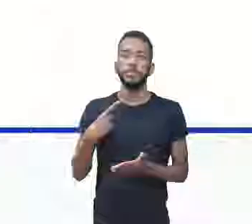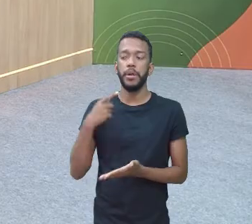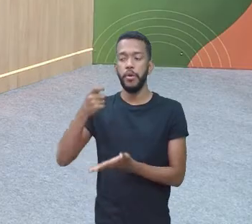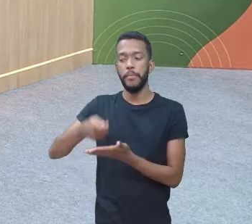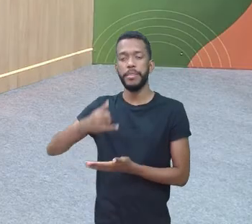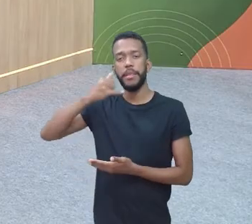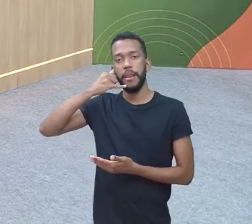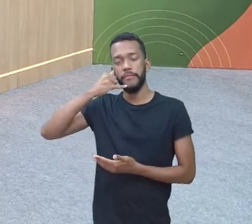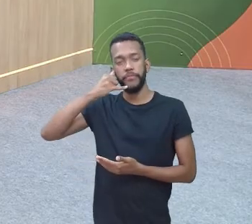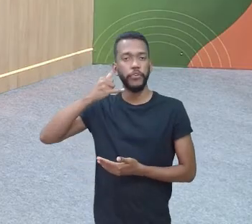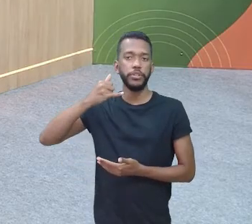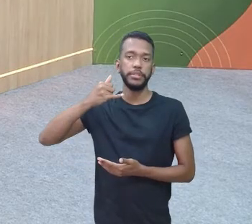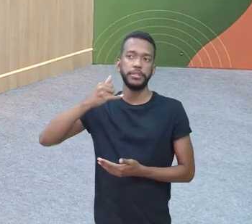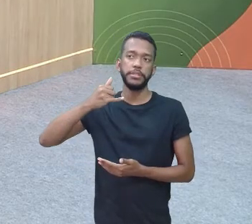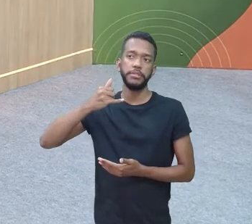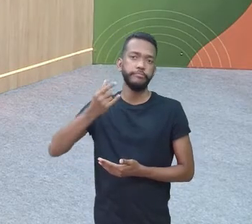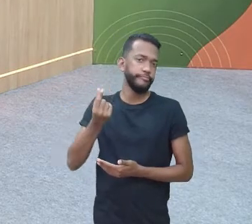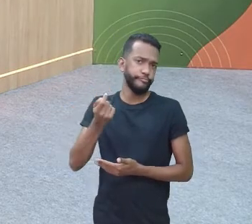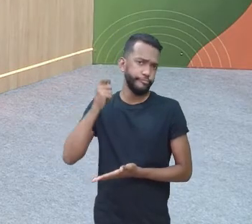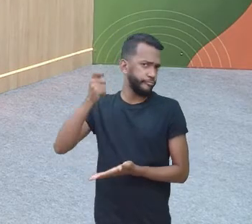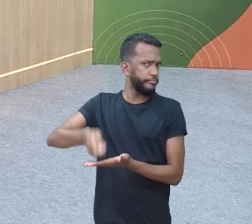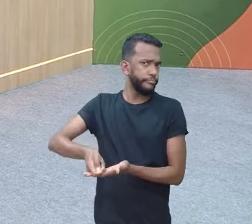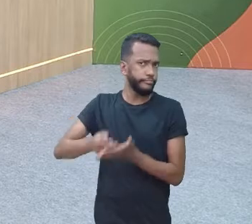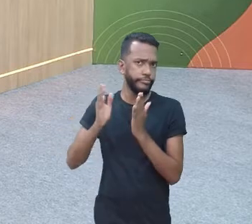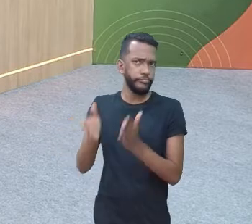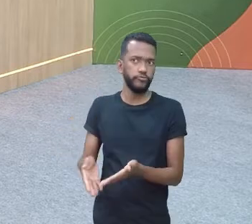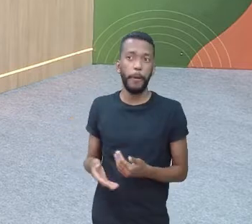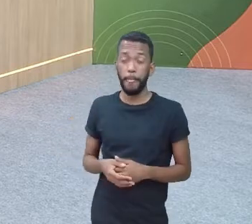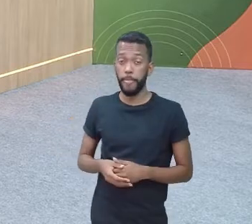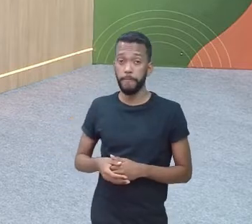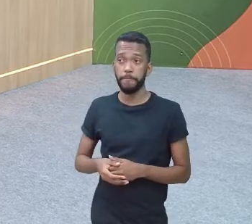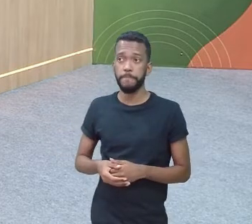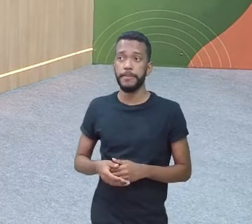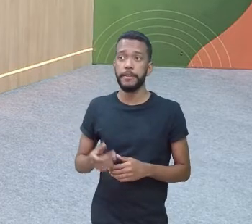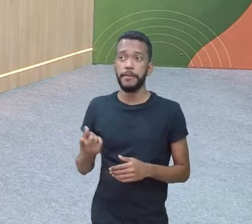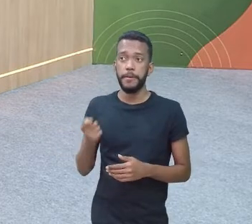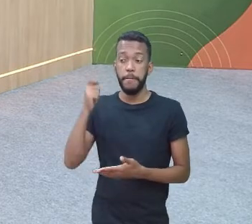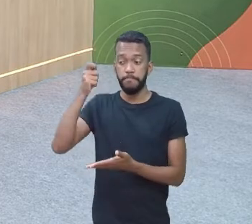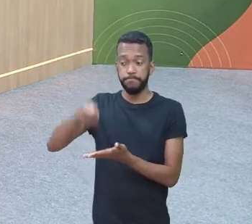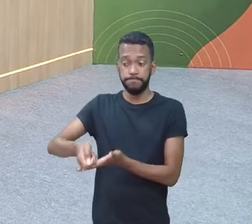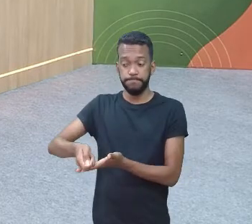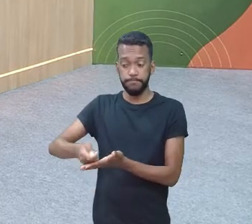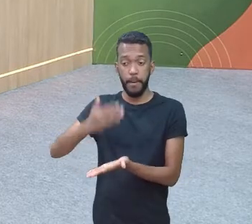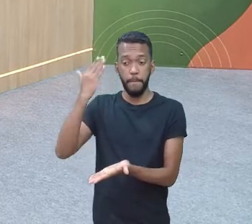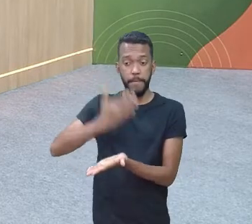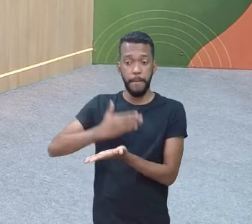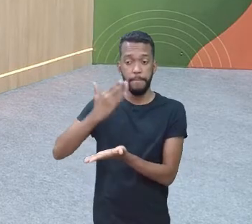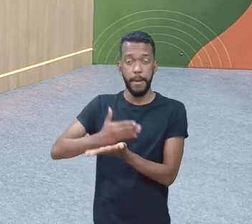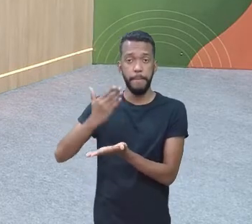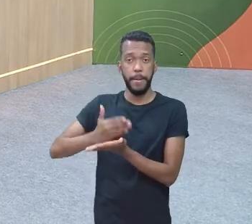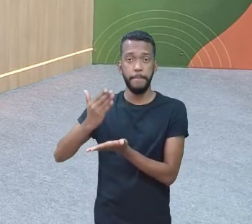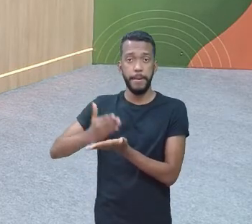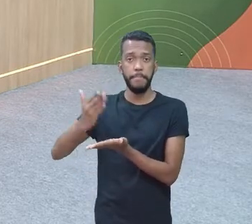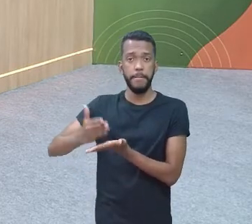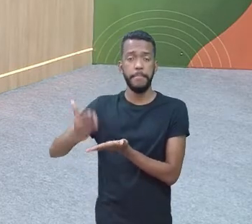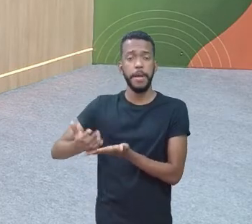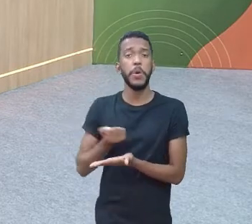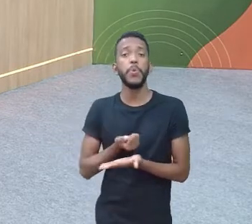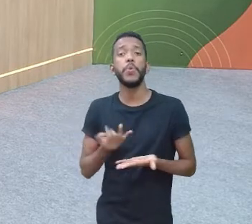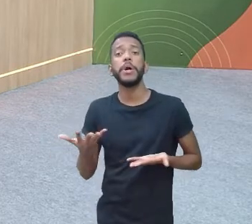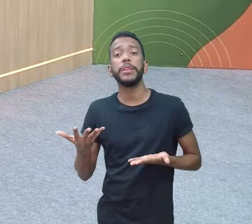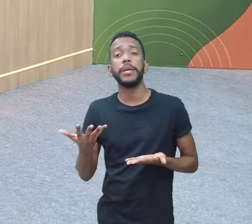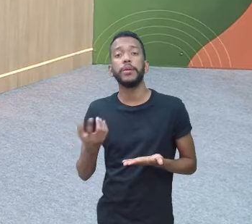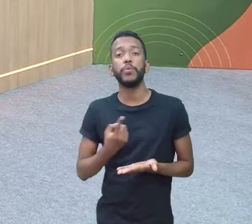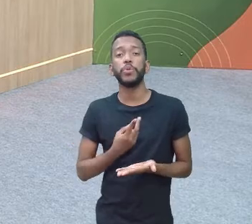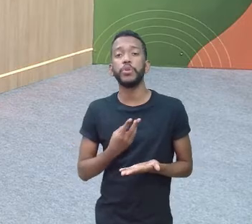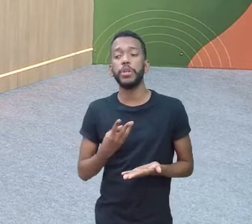por um determinado valor, né? Um celular por um determinado valor, e esse valor, que é o todo, foi dividido em quantas partes? Em 10